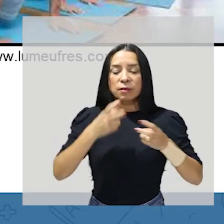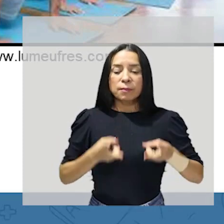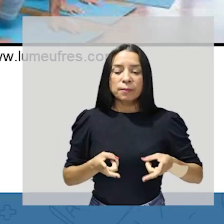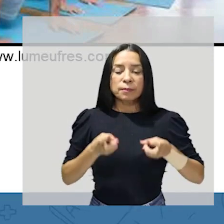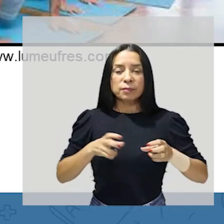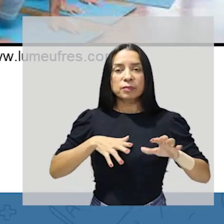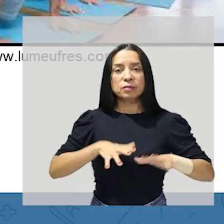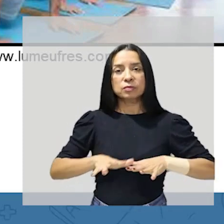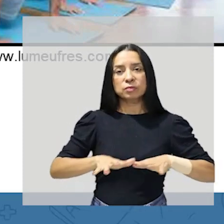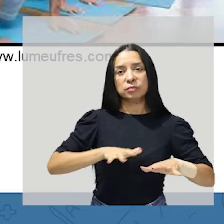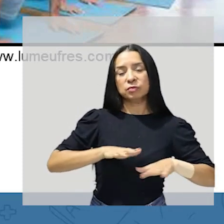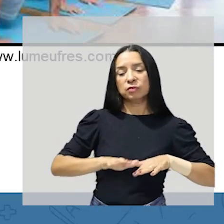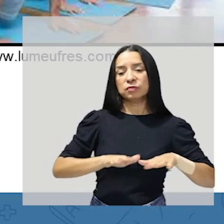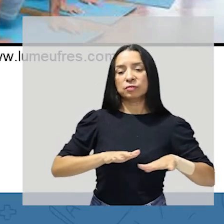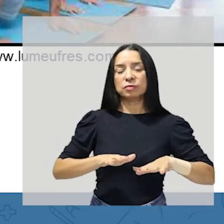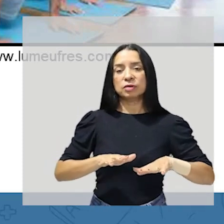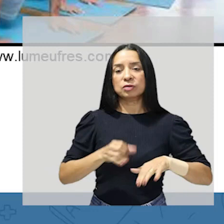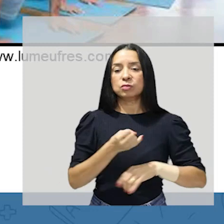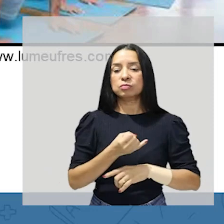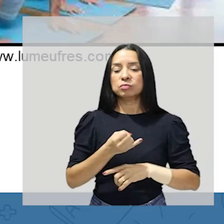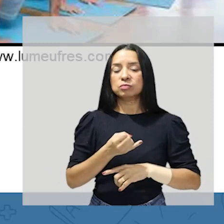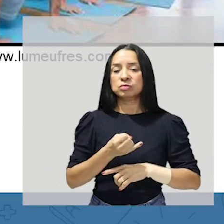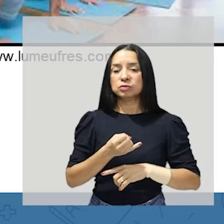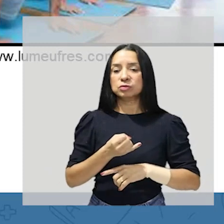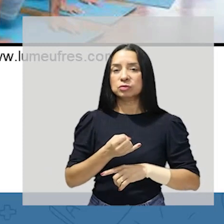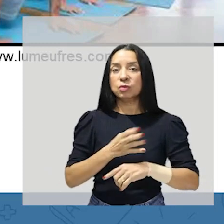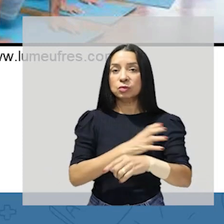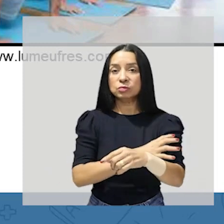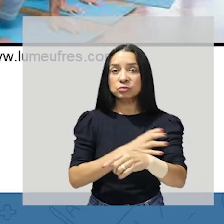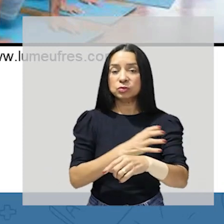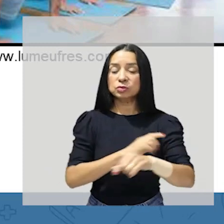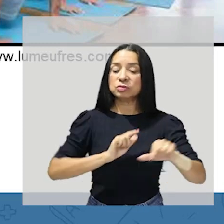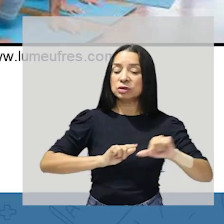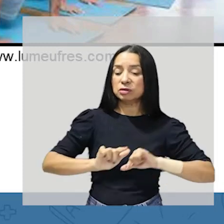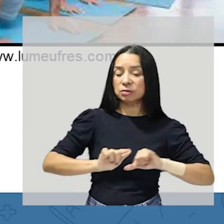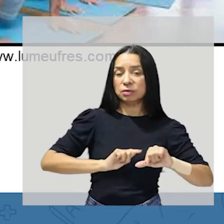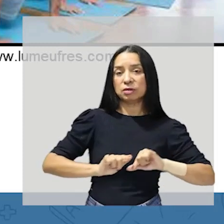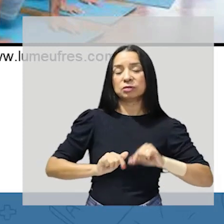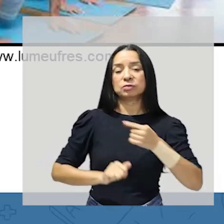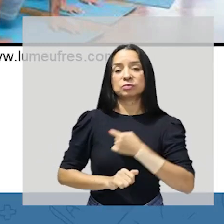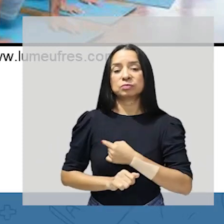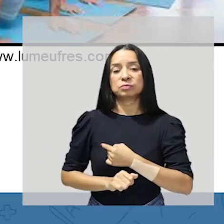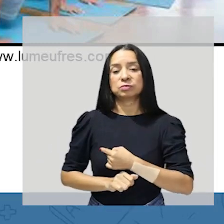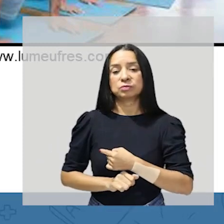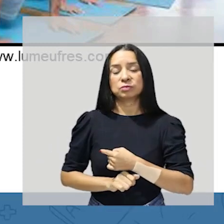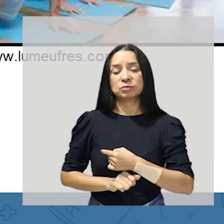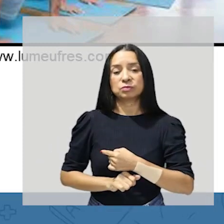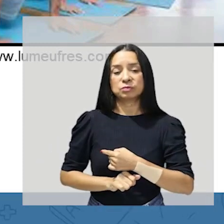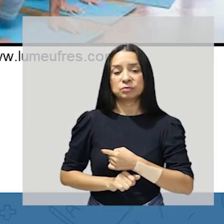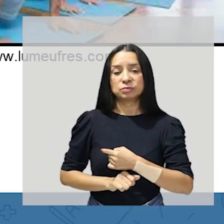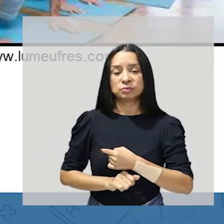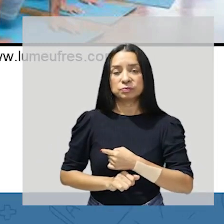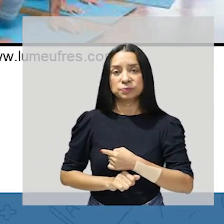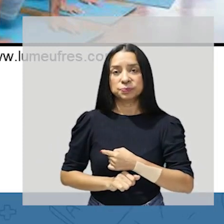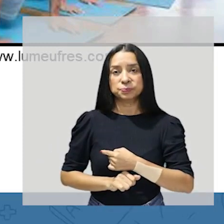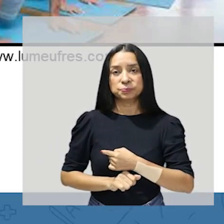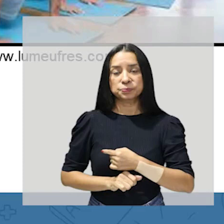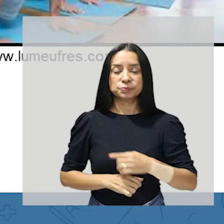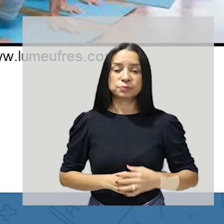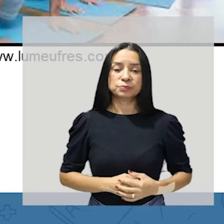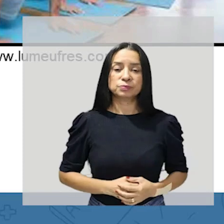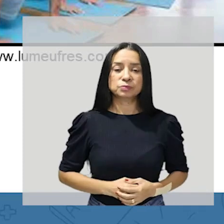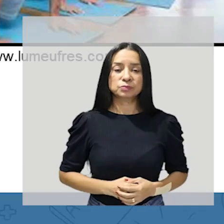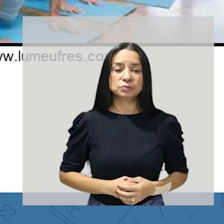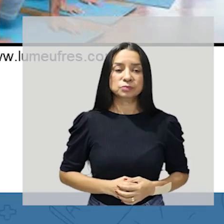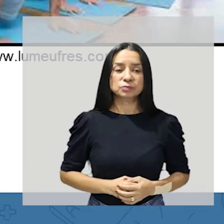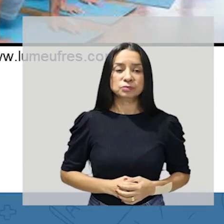percebendo os movimentos, quanto o músculo está trabalhando naquele movimento. Essa é a ginástica de conscientização,